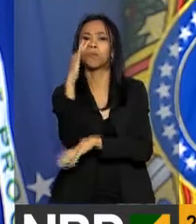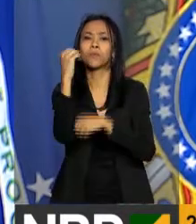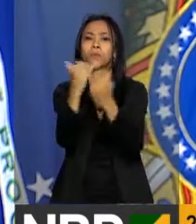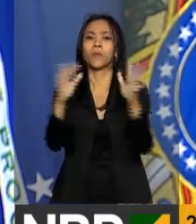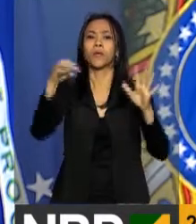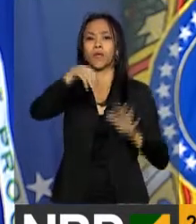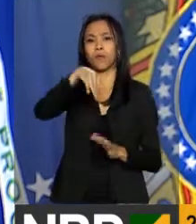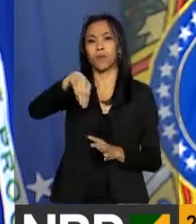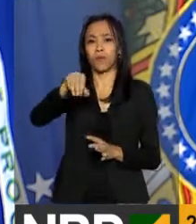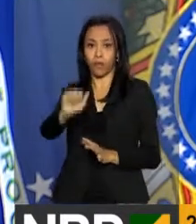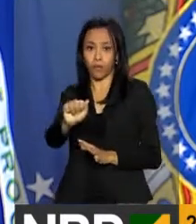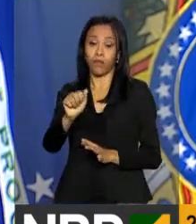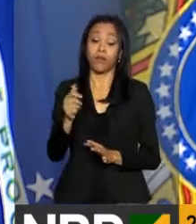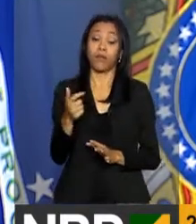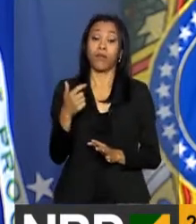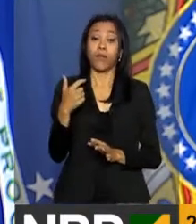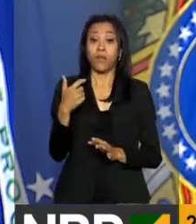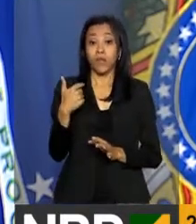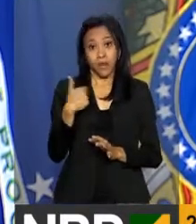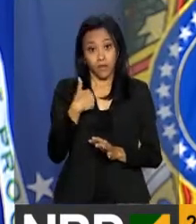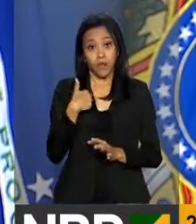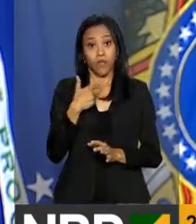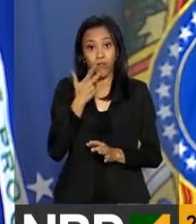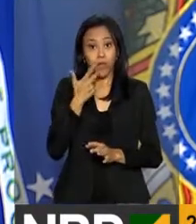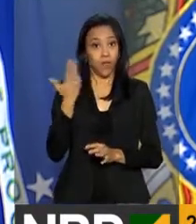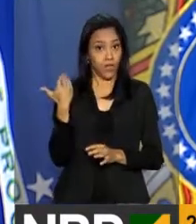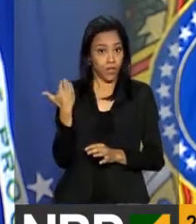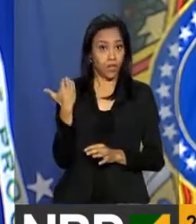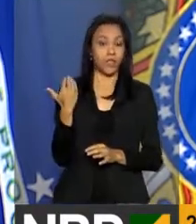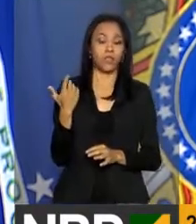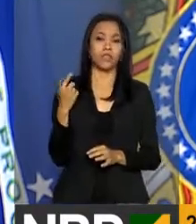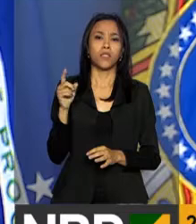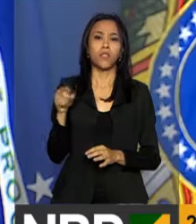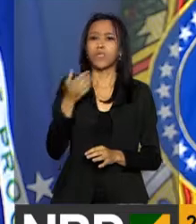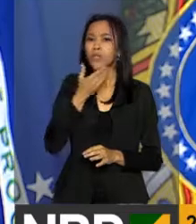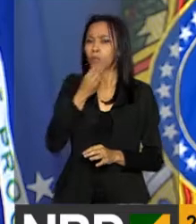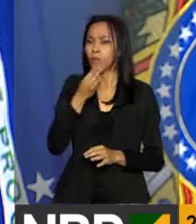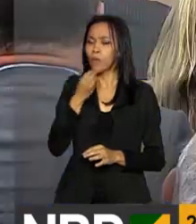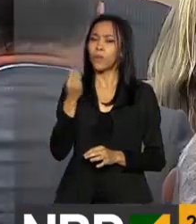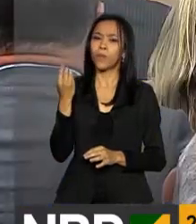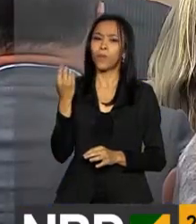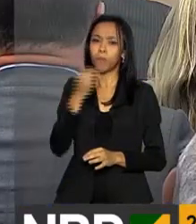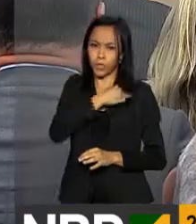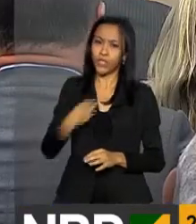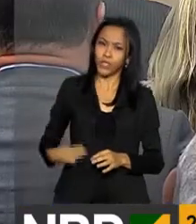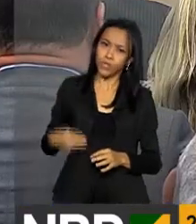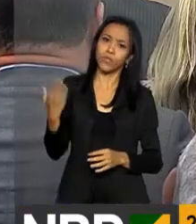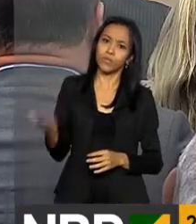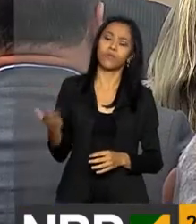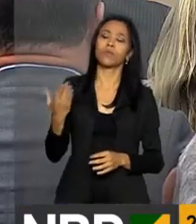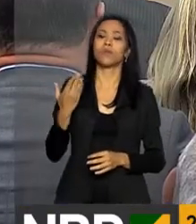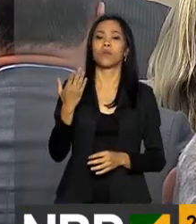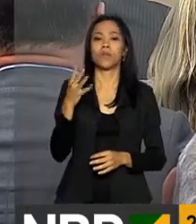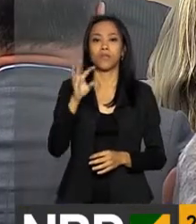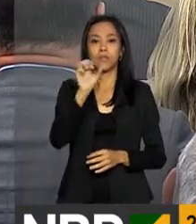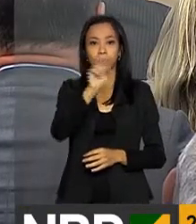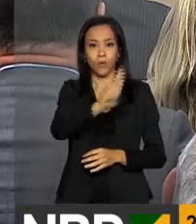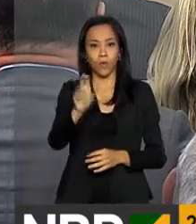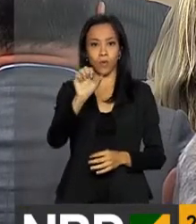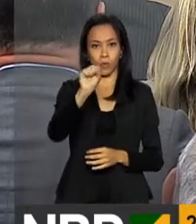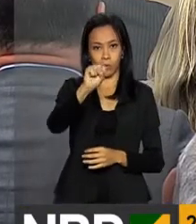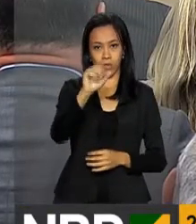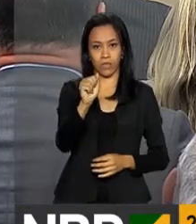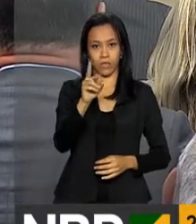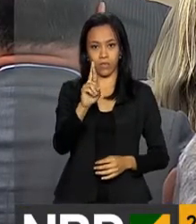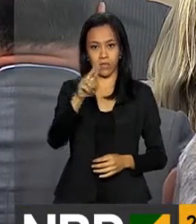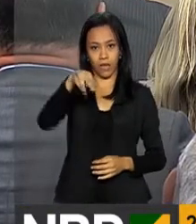dizem eu registrei muito num relato que o zequinha sarney que o ministro sarney filho é dos reis há poucos dias